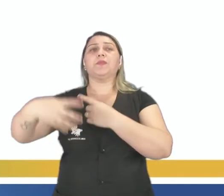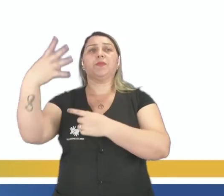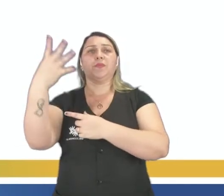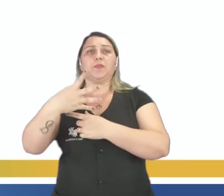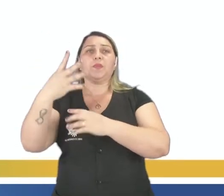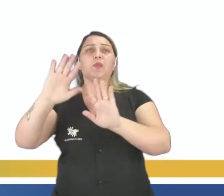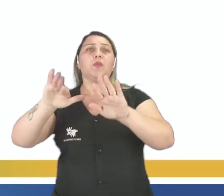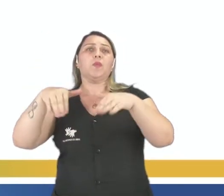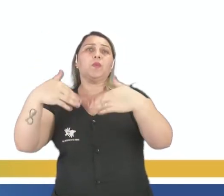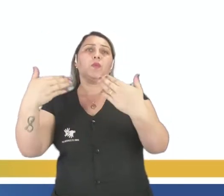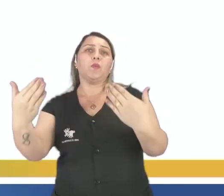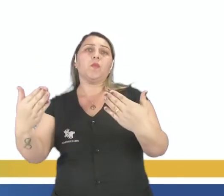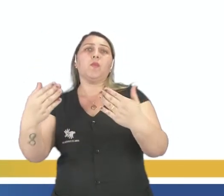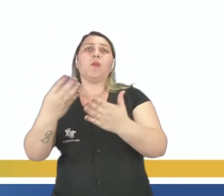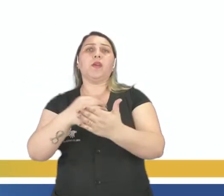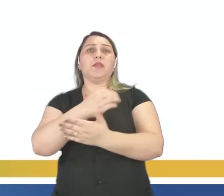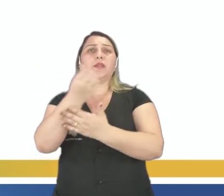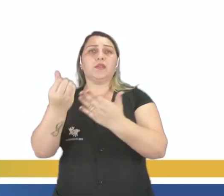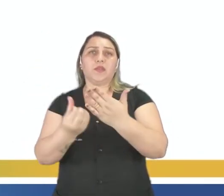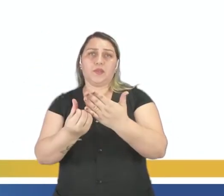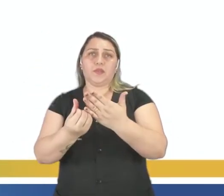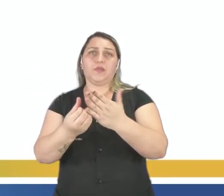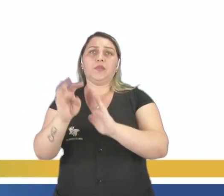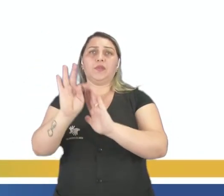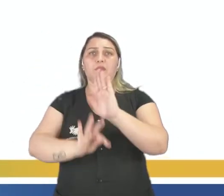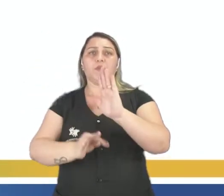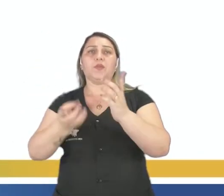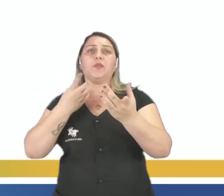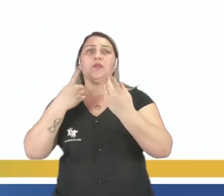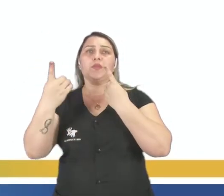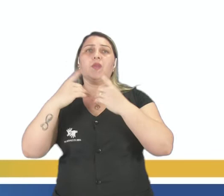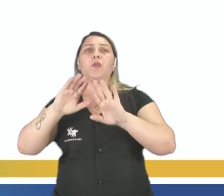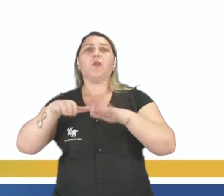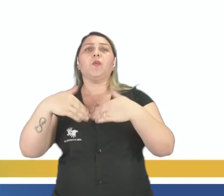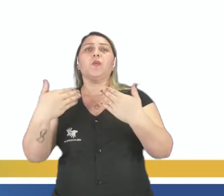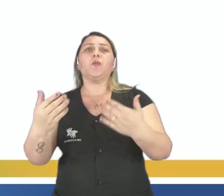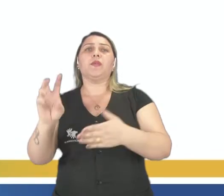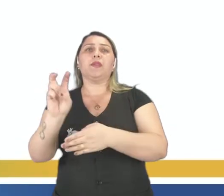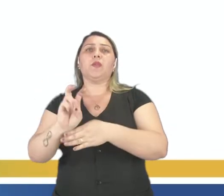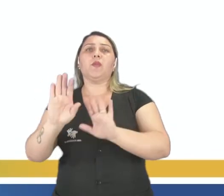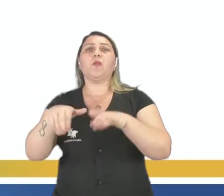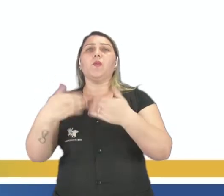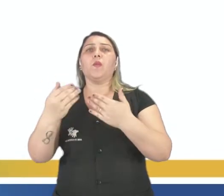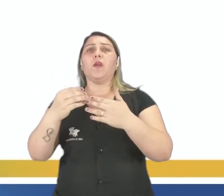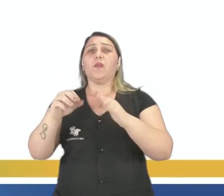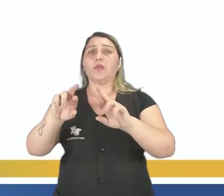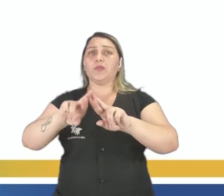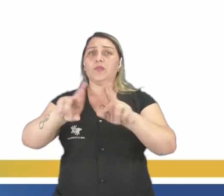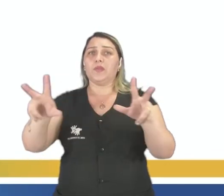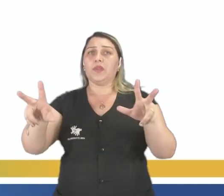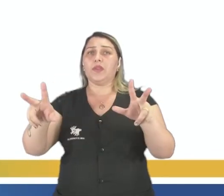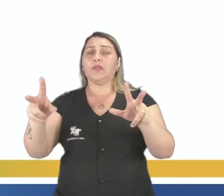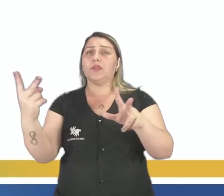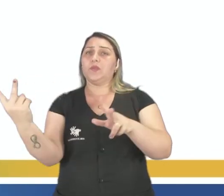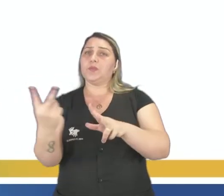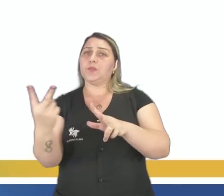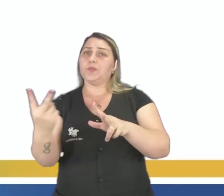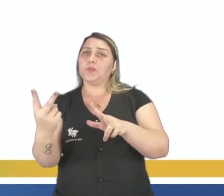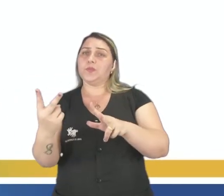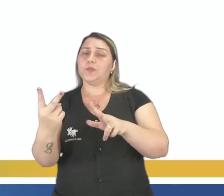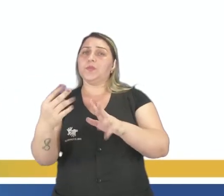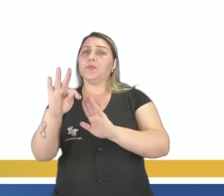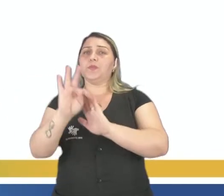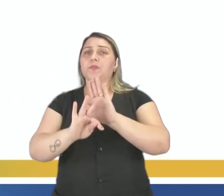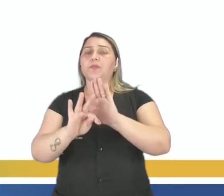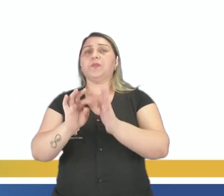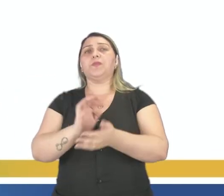dialogado? 4. ¿Cuáles son los 6 tipos de textos dialogados? Y 5. ¿Cuál es la diferença